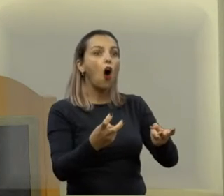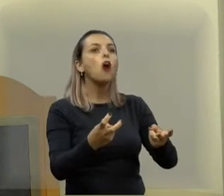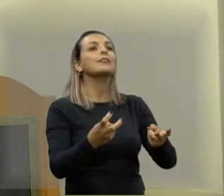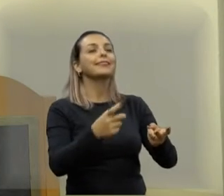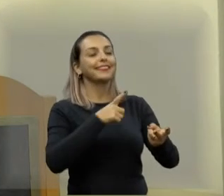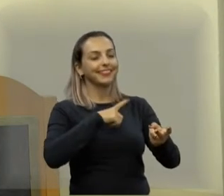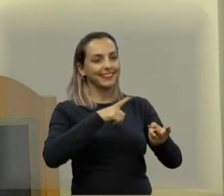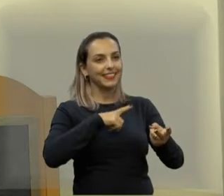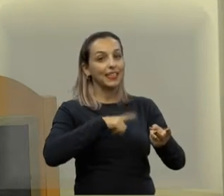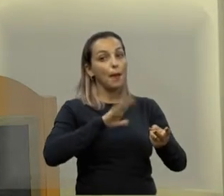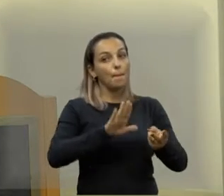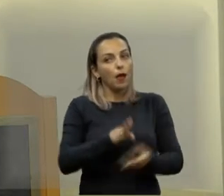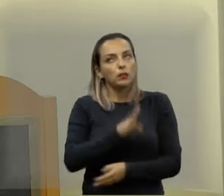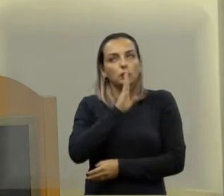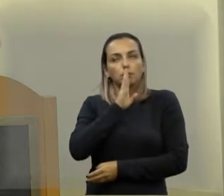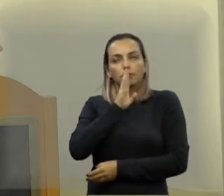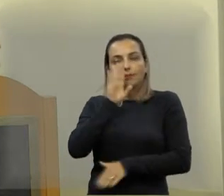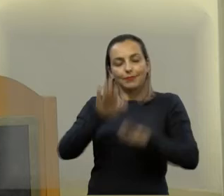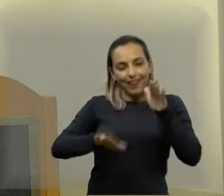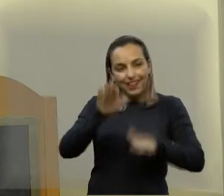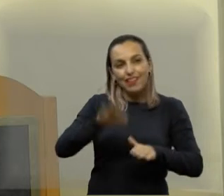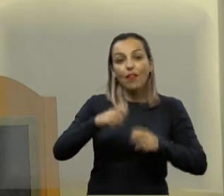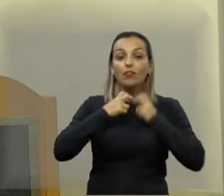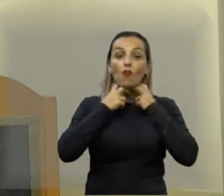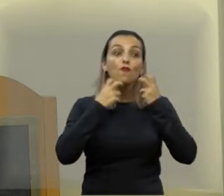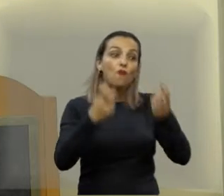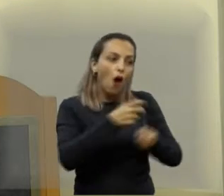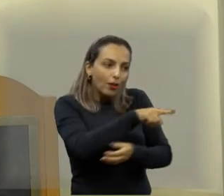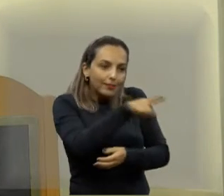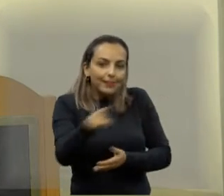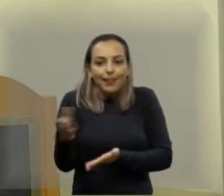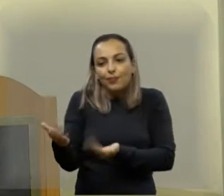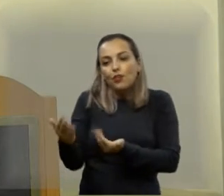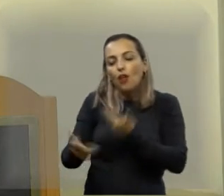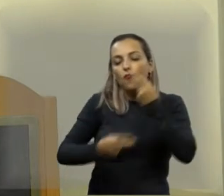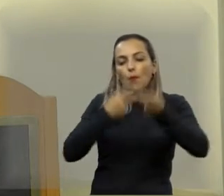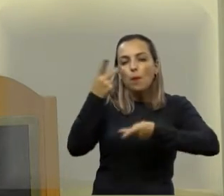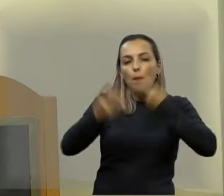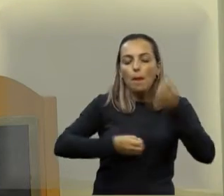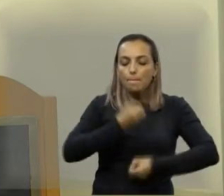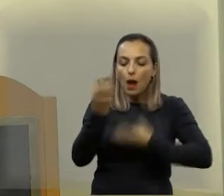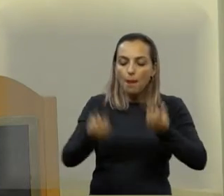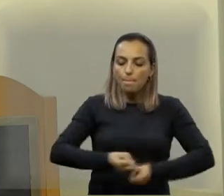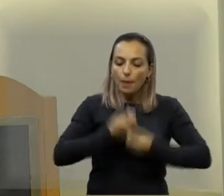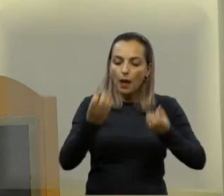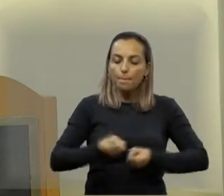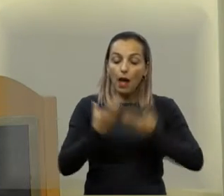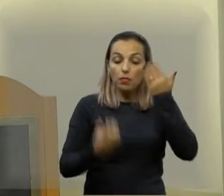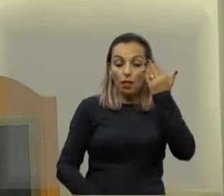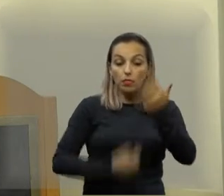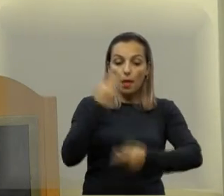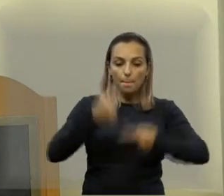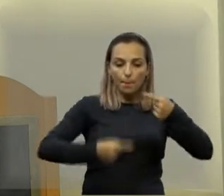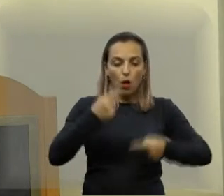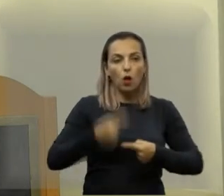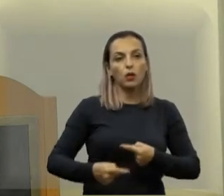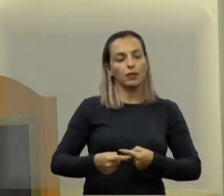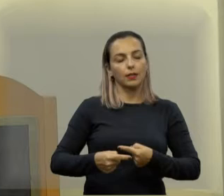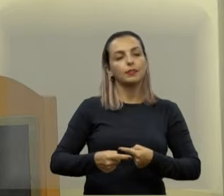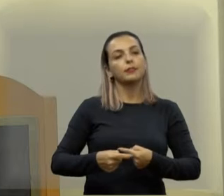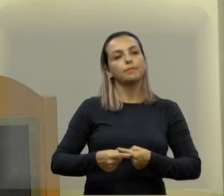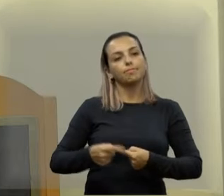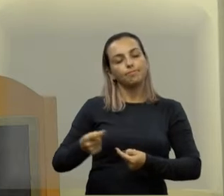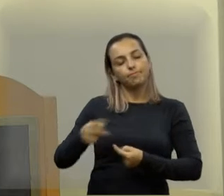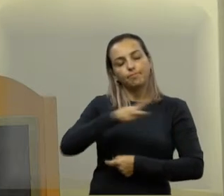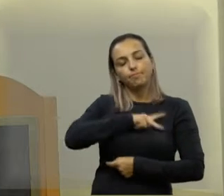temos voz mas muitas vezes silenciada então vamo dar a volta vocês de aulas não deixar que eles falam e que eles criam as políticas públicas que a nossa executivo só